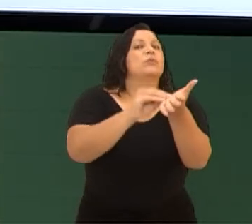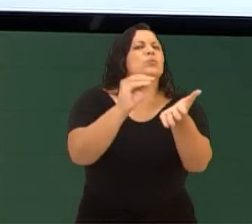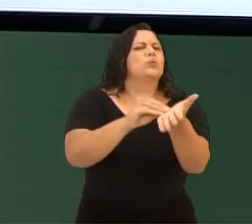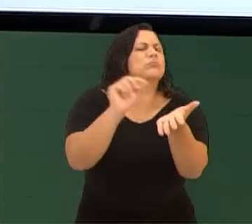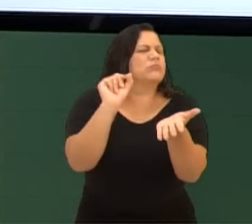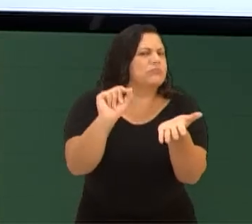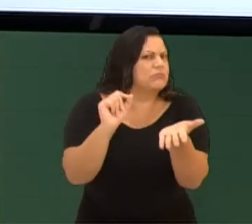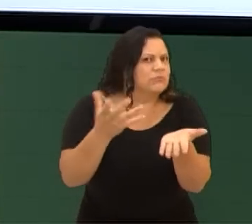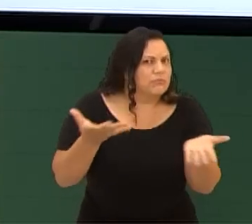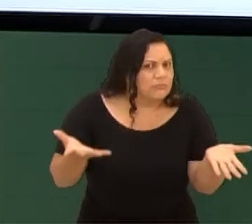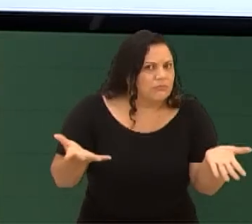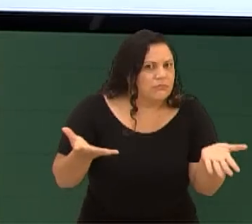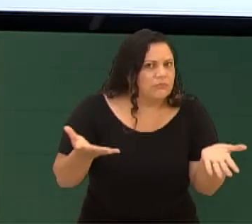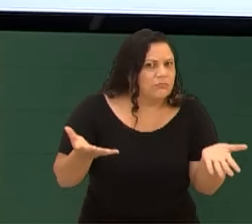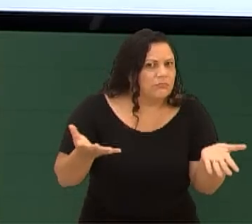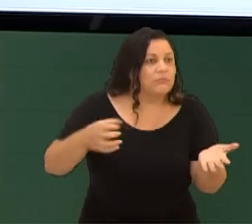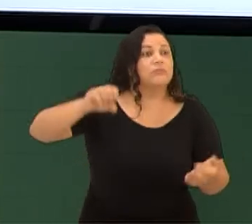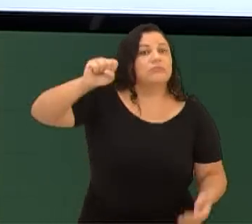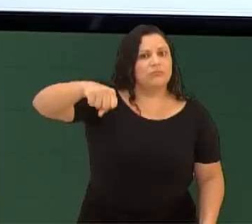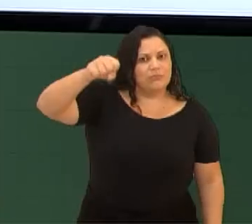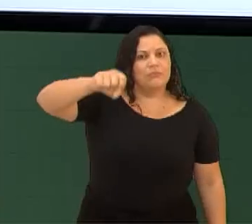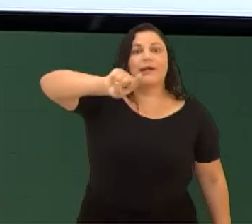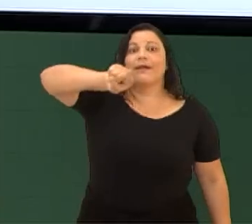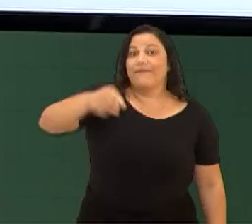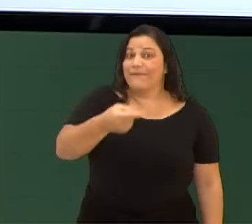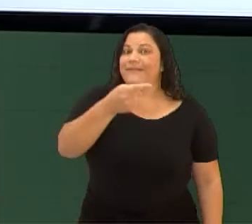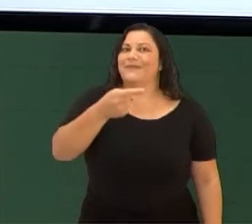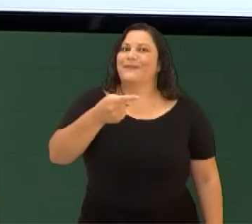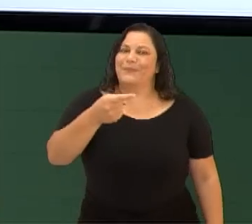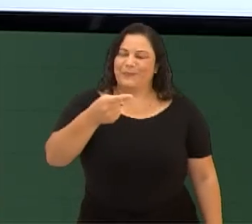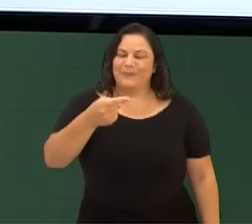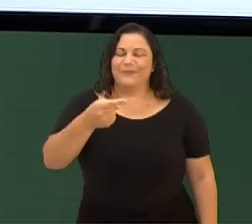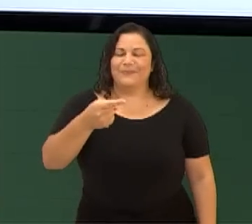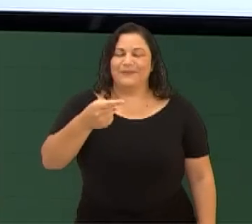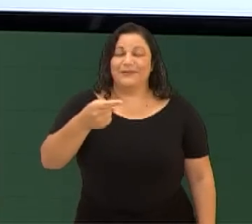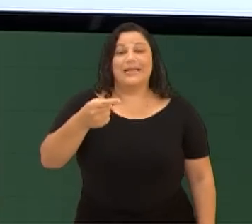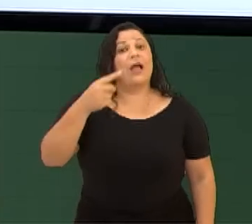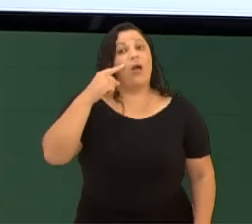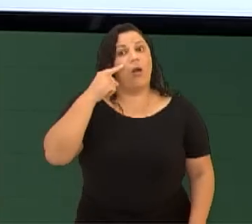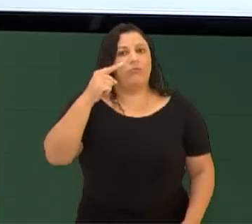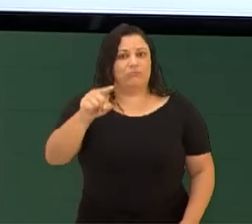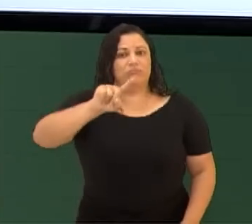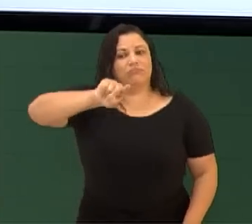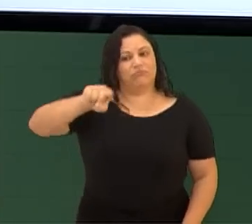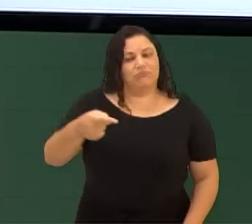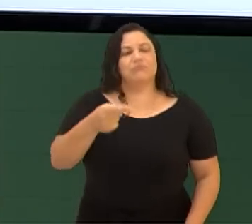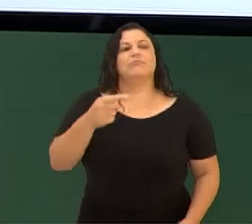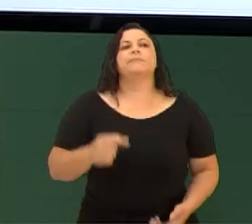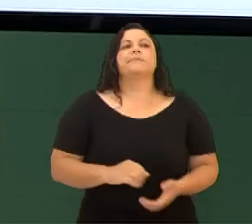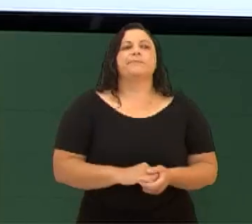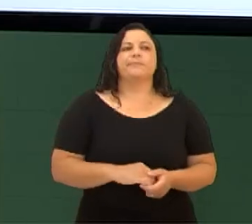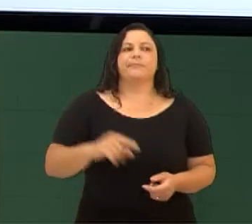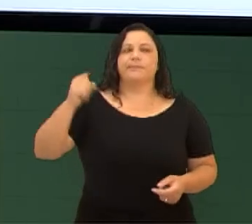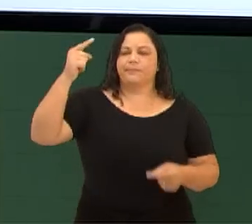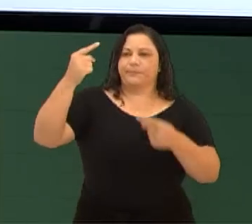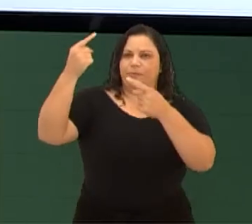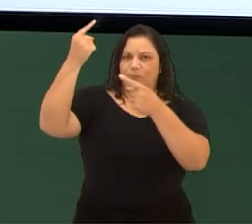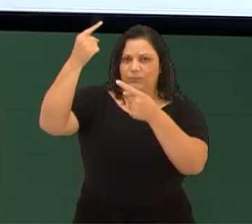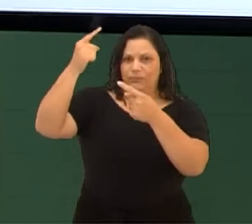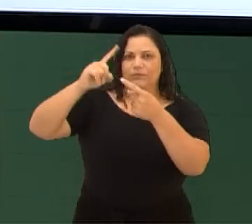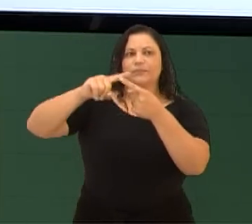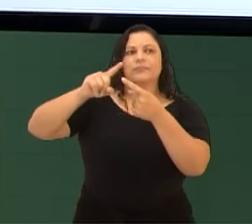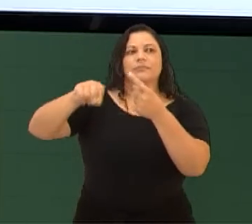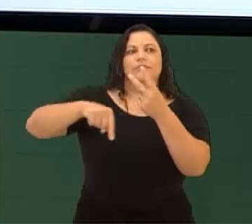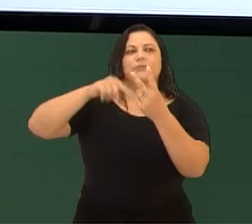quê? Isso mesmo, a vírgula. Então, olhem aqui, ó. Uma casa decimal para trás